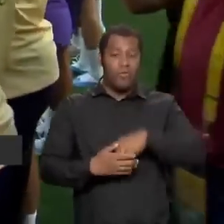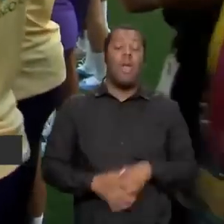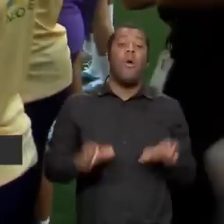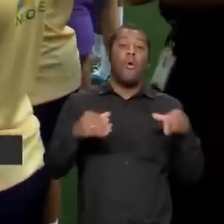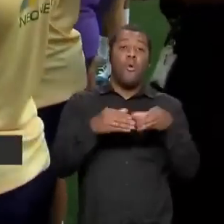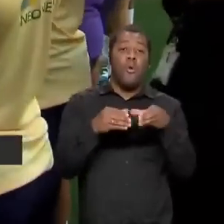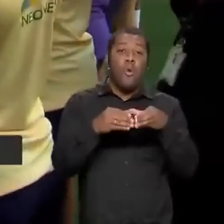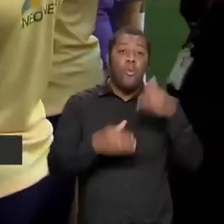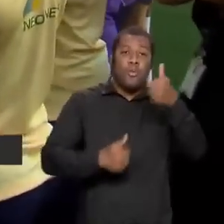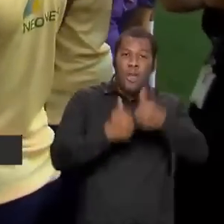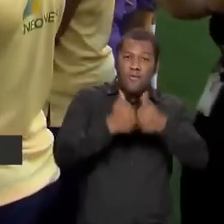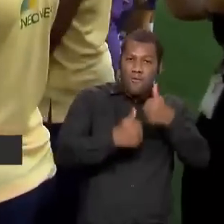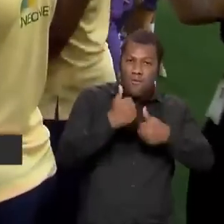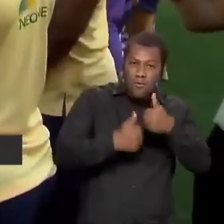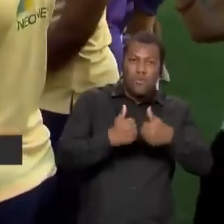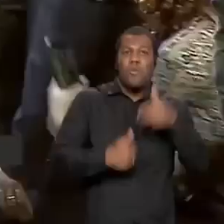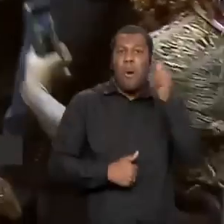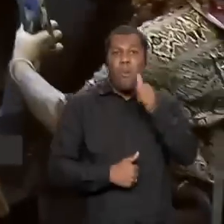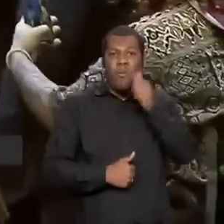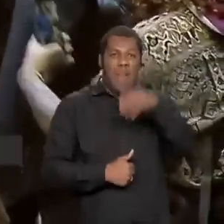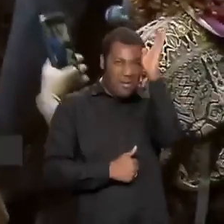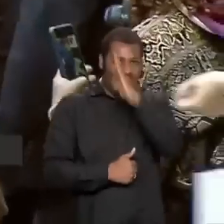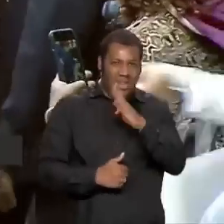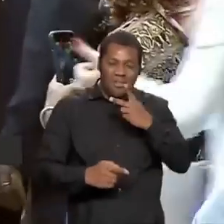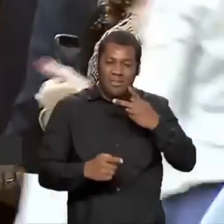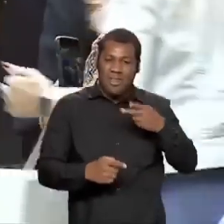o primeiro título.